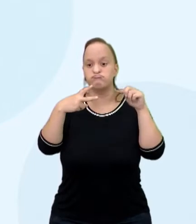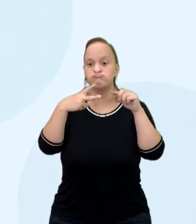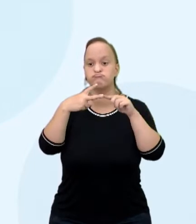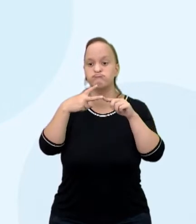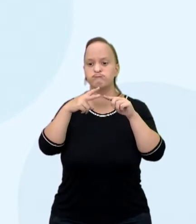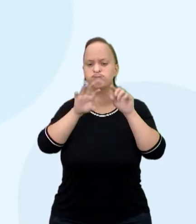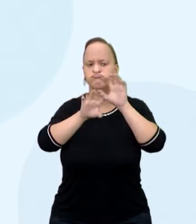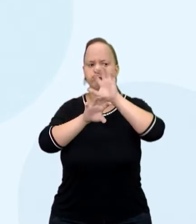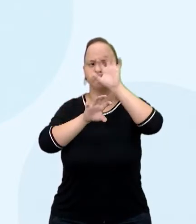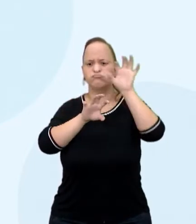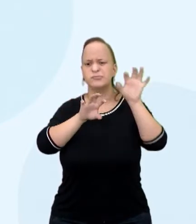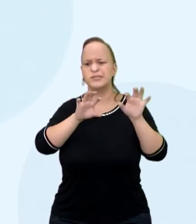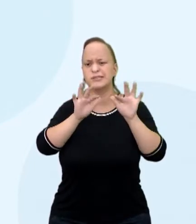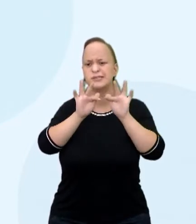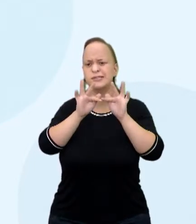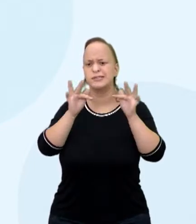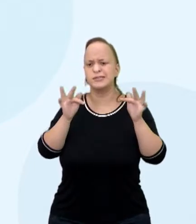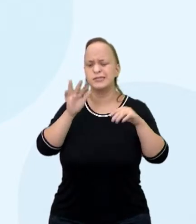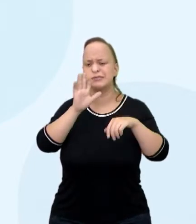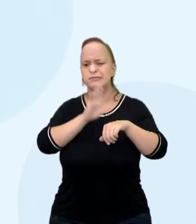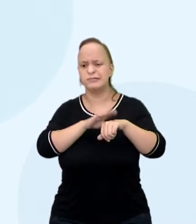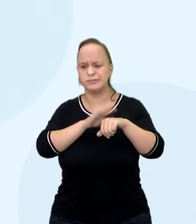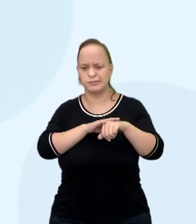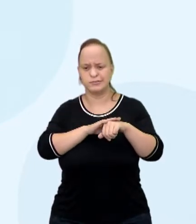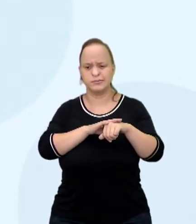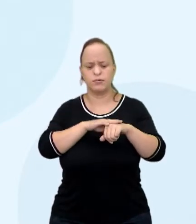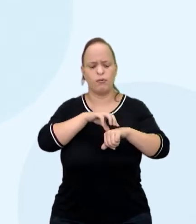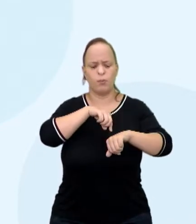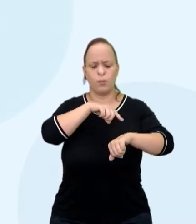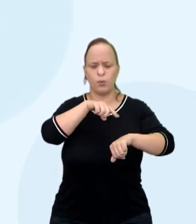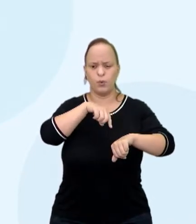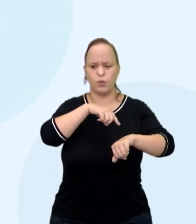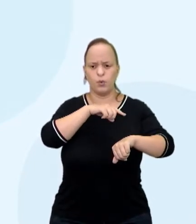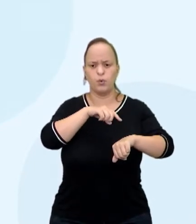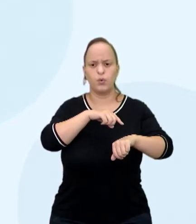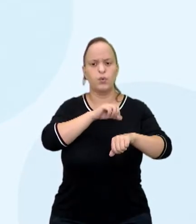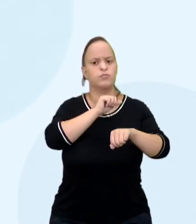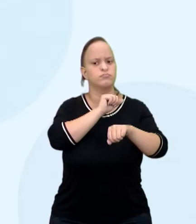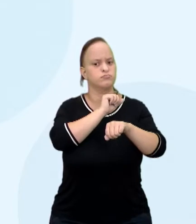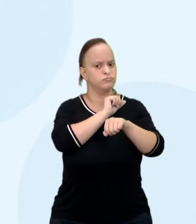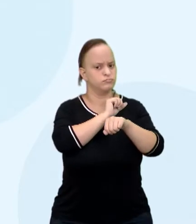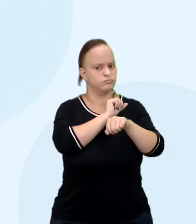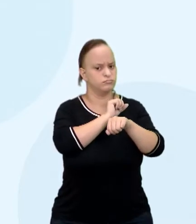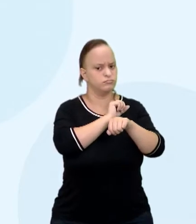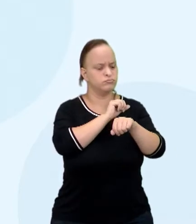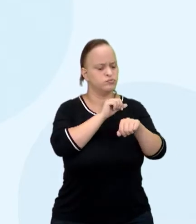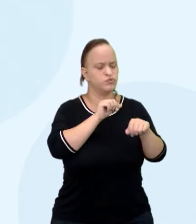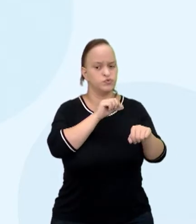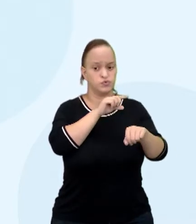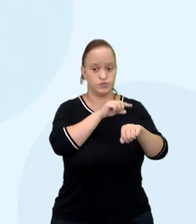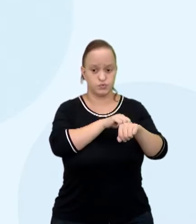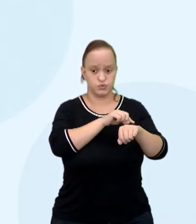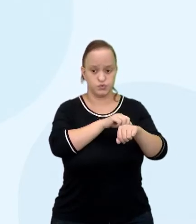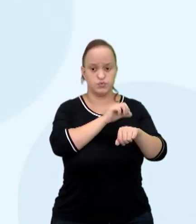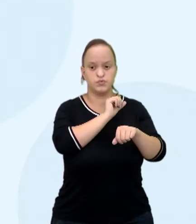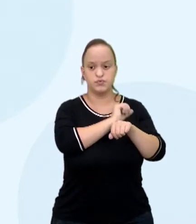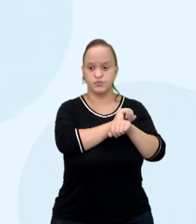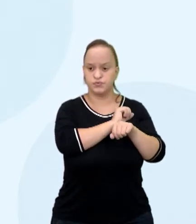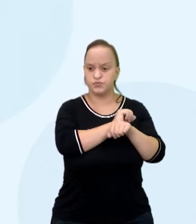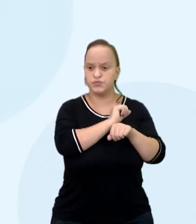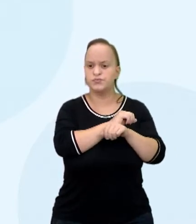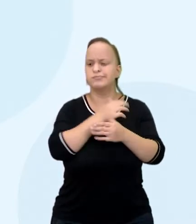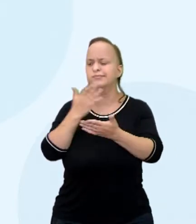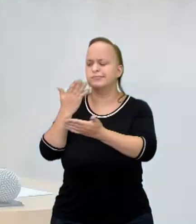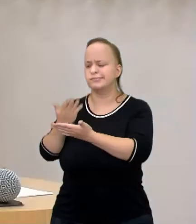de forma simples, tá? Então, tem um tempinho extra sala, assiste estes dois vídeos pra gente montar esse mapa mental. vai ser